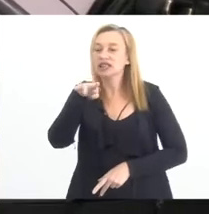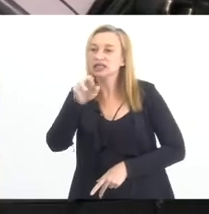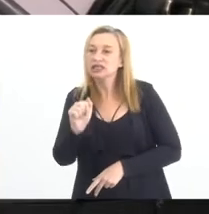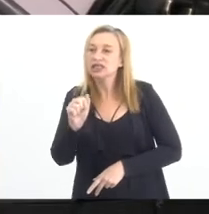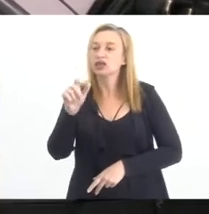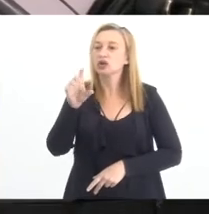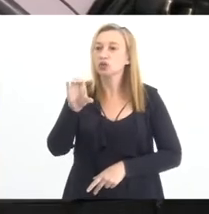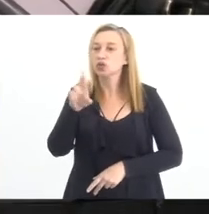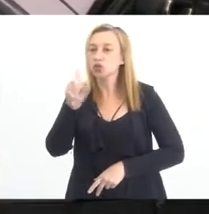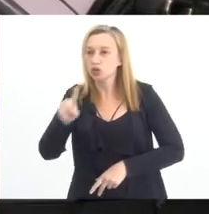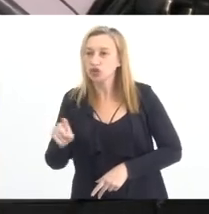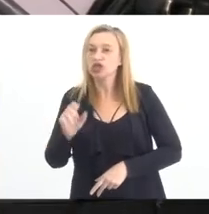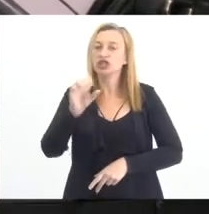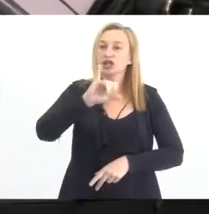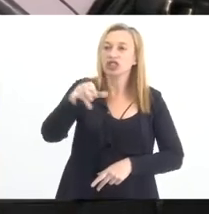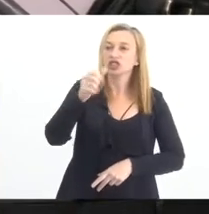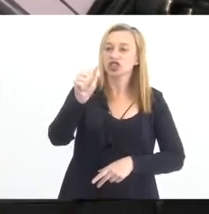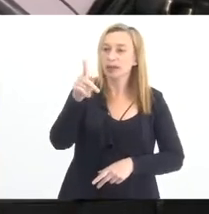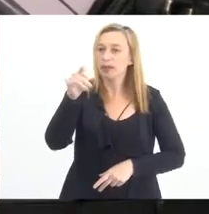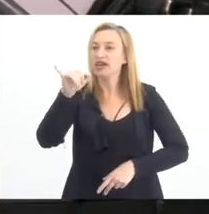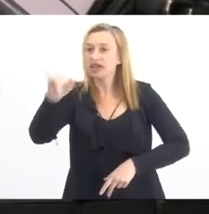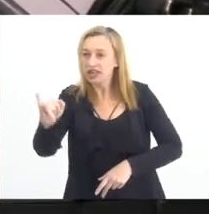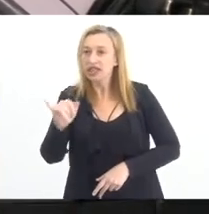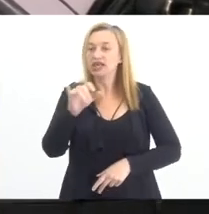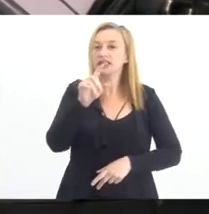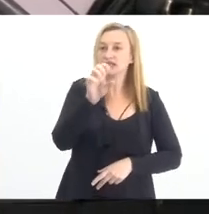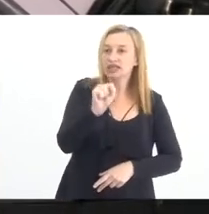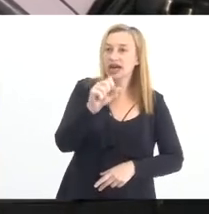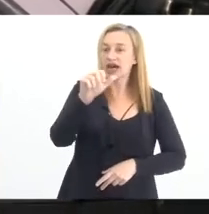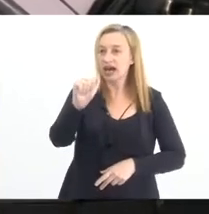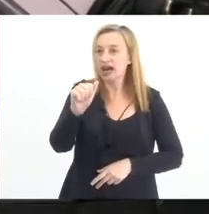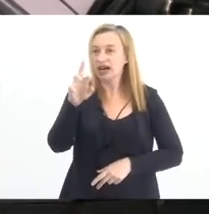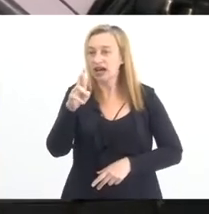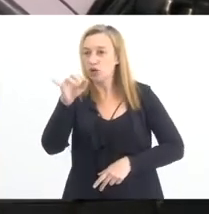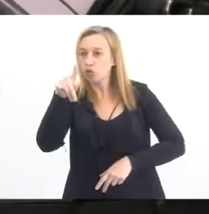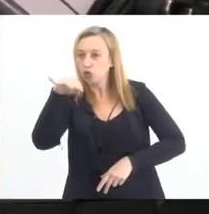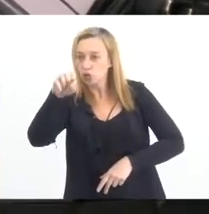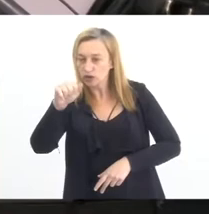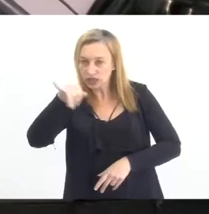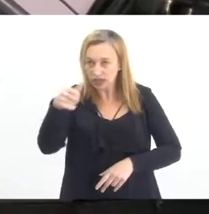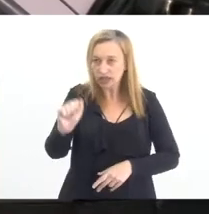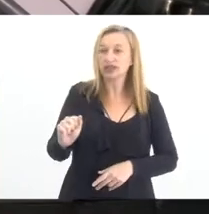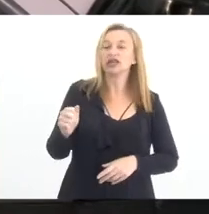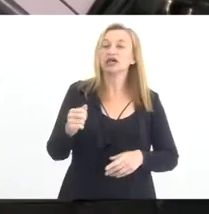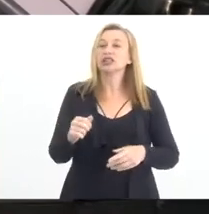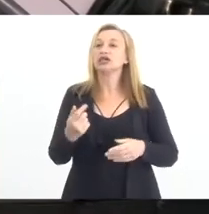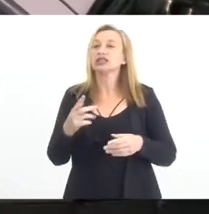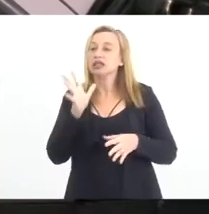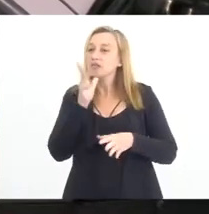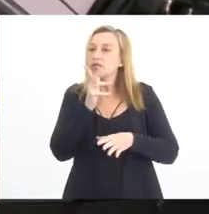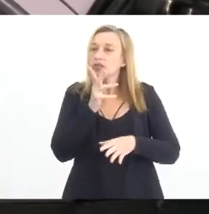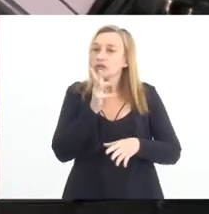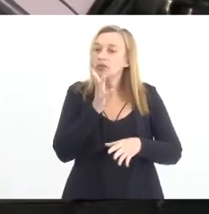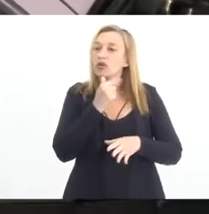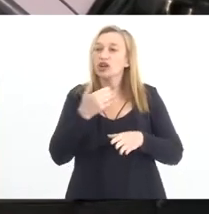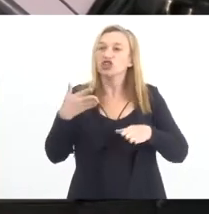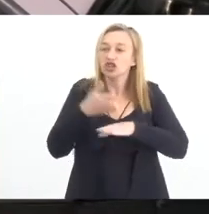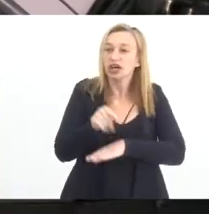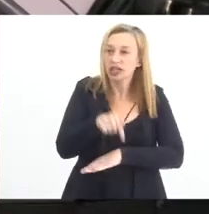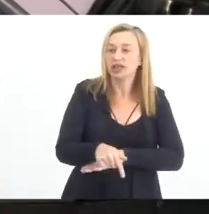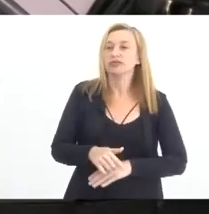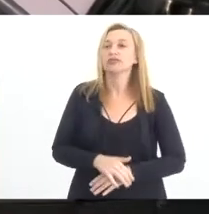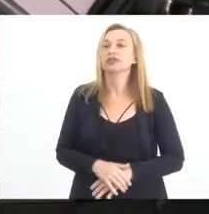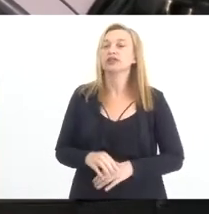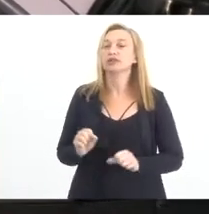de Saracuruna, que não tem o transporte adequado, até que não conseguiram chegar aqui até agora. Então, mais uma vez, para deixar claro, o